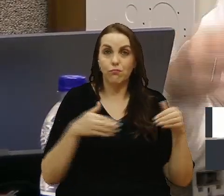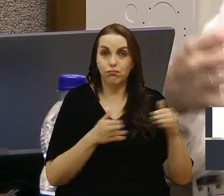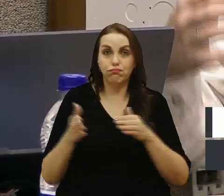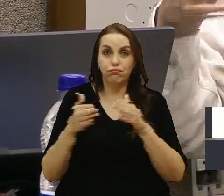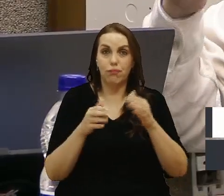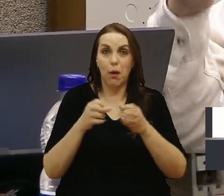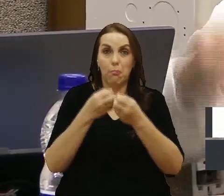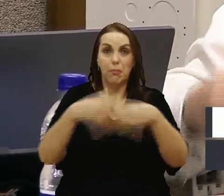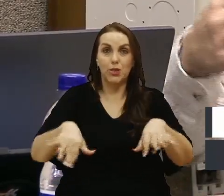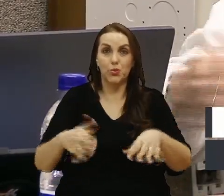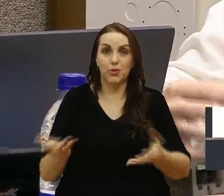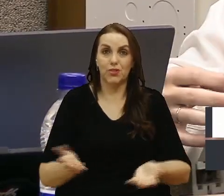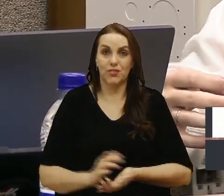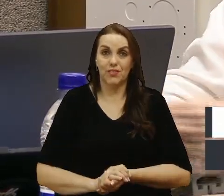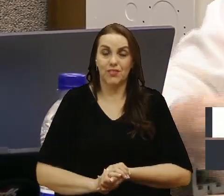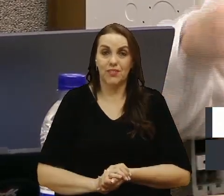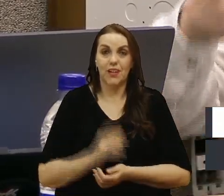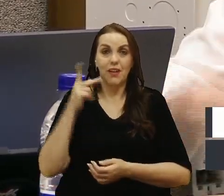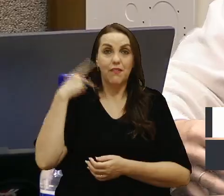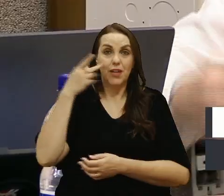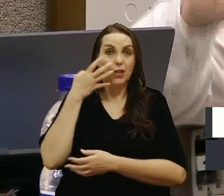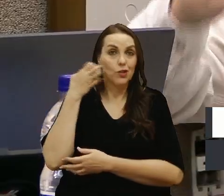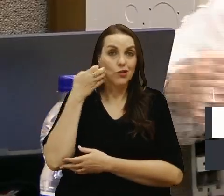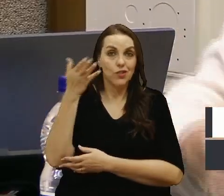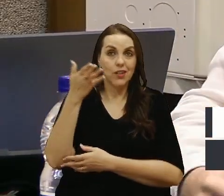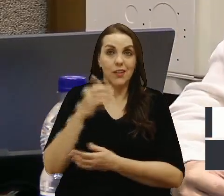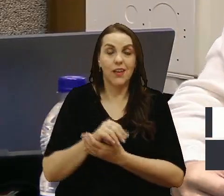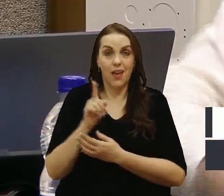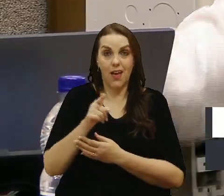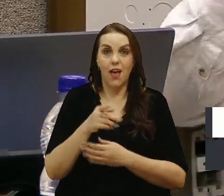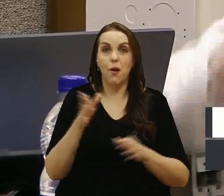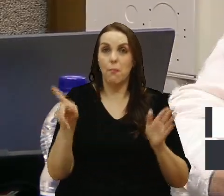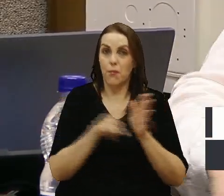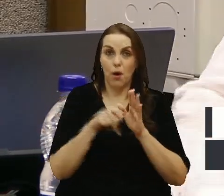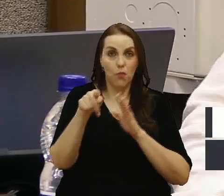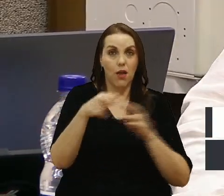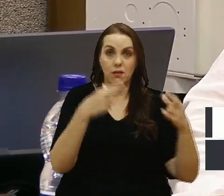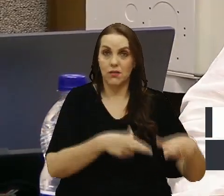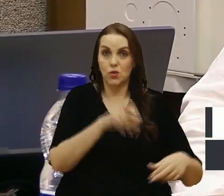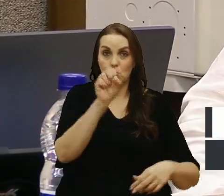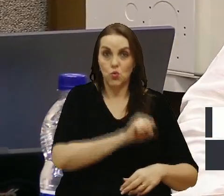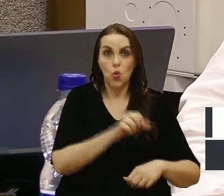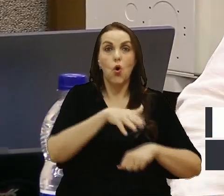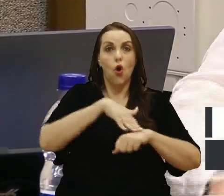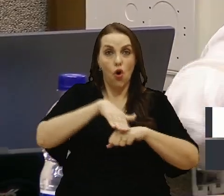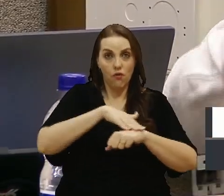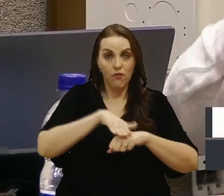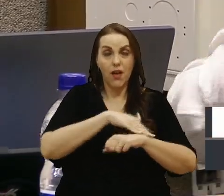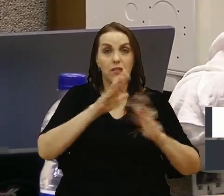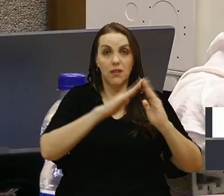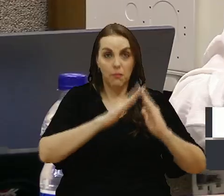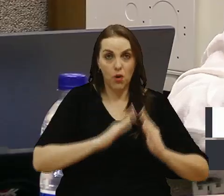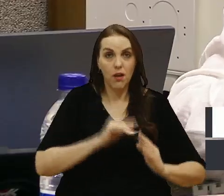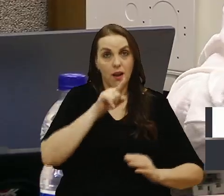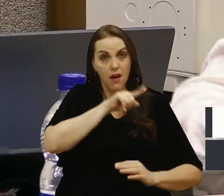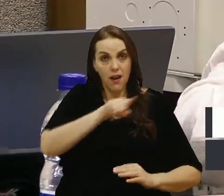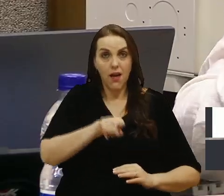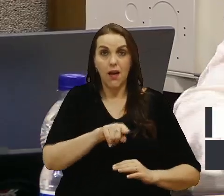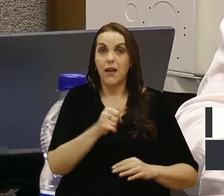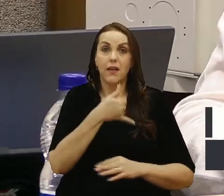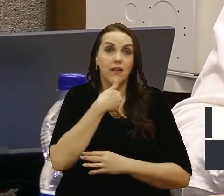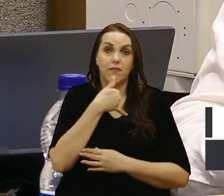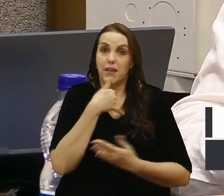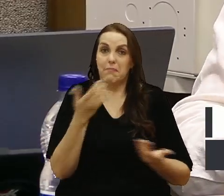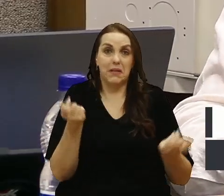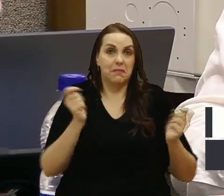O vereador José de Abreu é oriundo da Zona Sul. Conversa com os moradores da Zona Sul. Infelizmente, não tem condição de